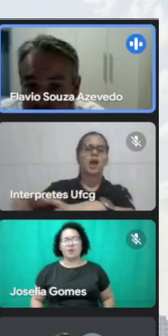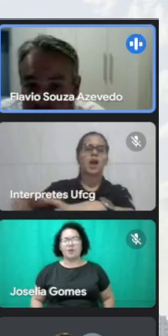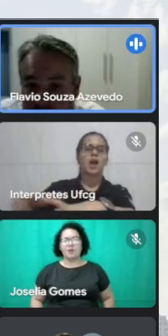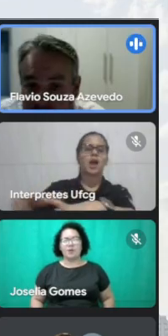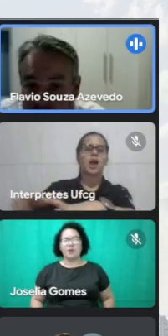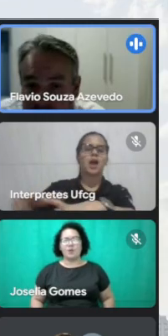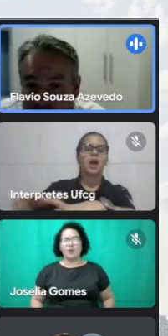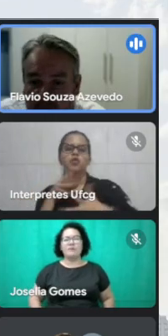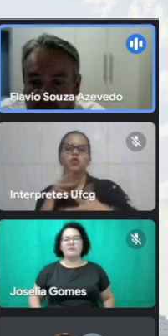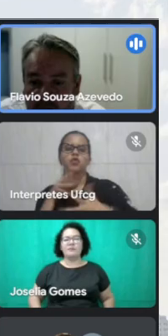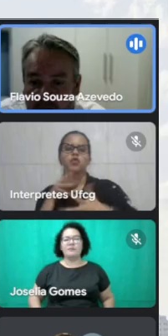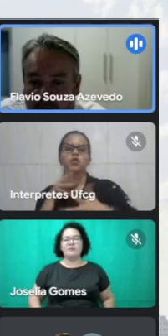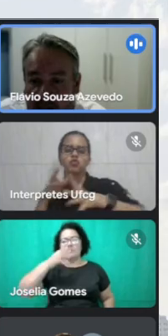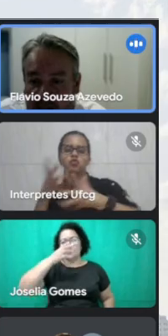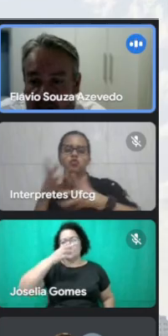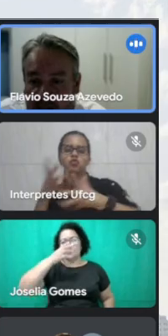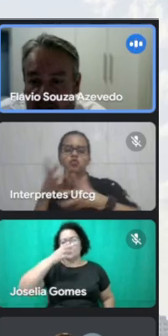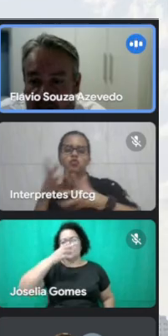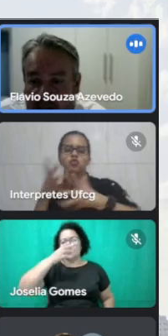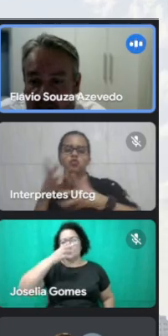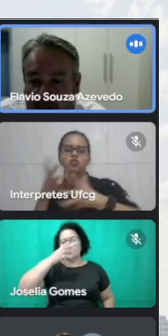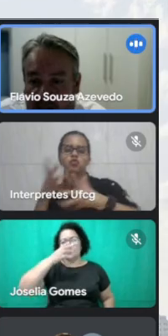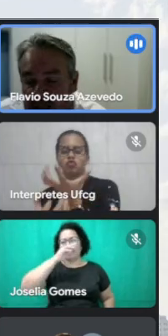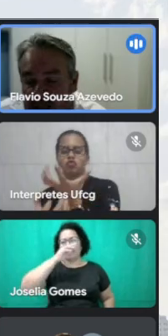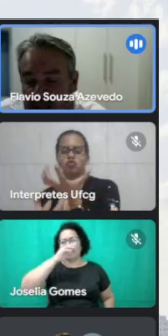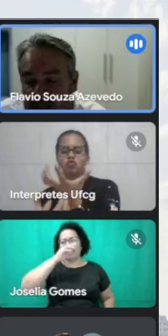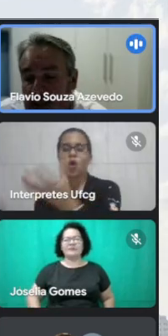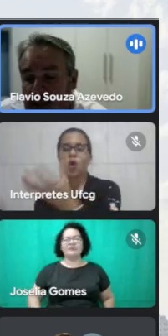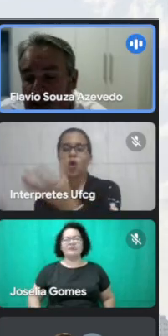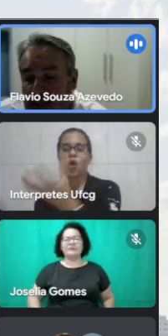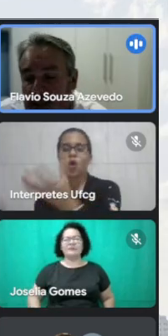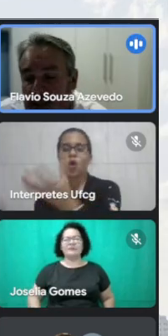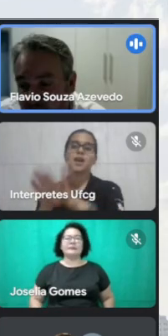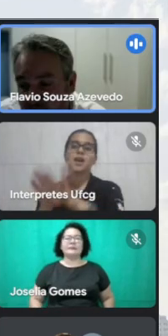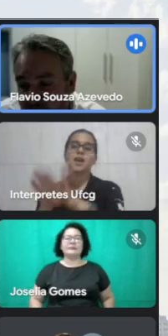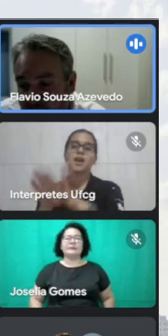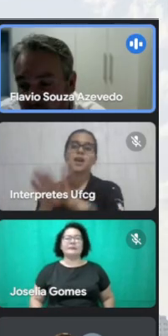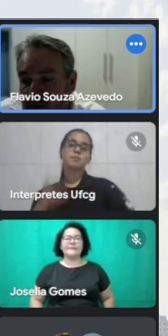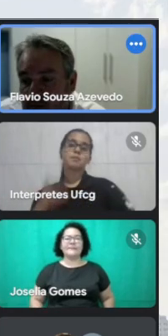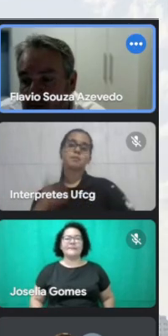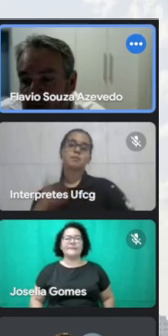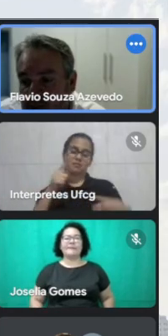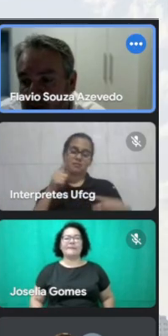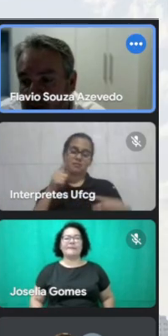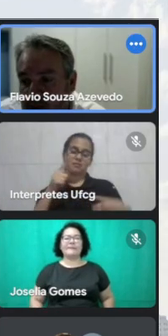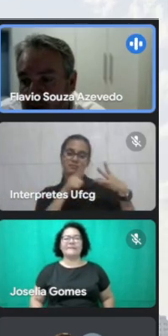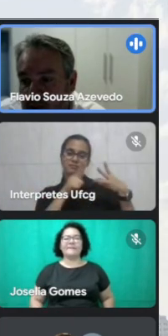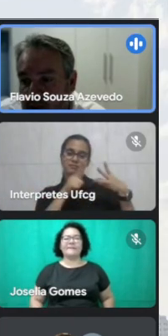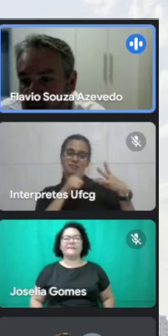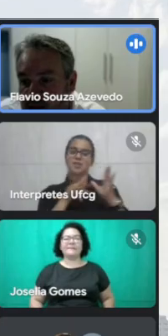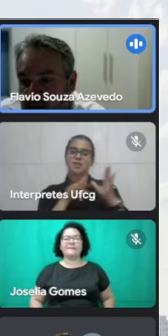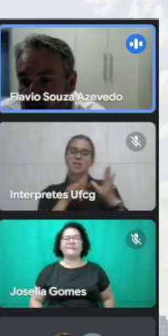3 rios, né, o rio Cafubá, aqui no centro o rio Arrozal, e o rio Jacaré, né, que vem aí de outras